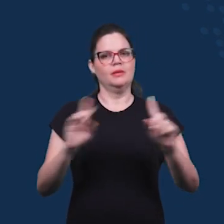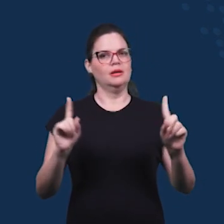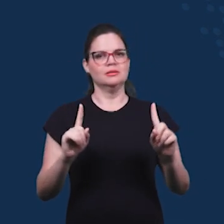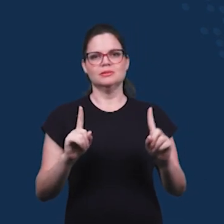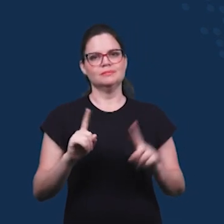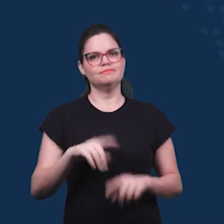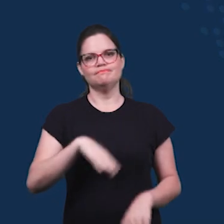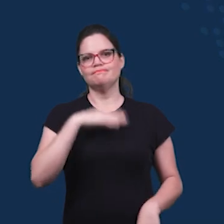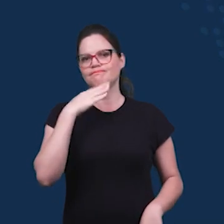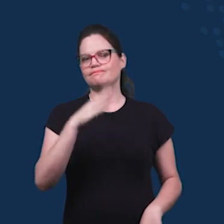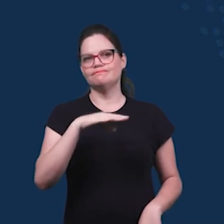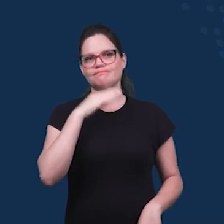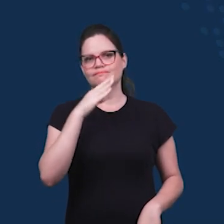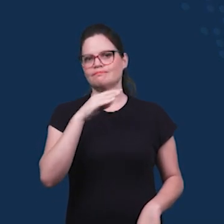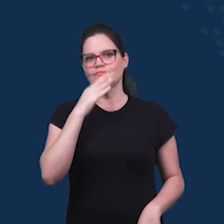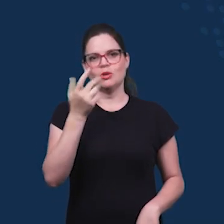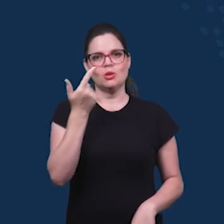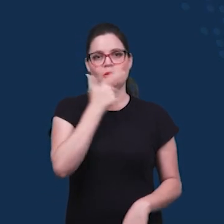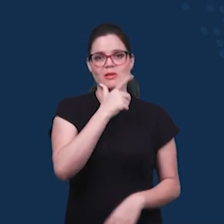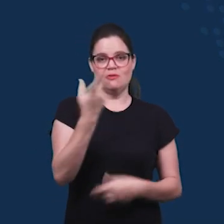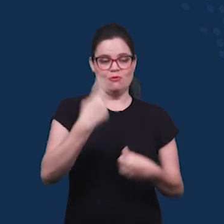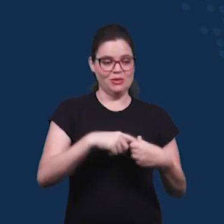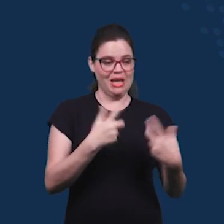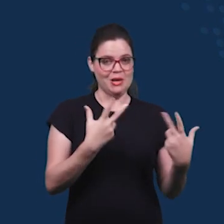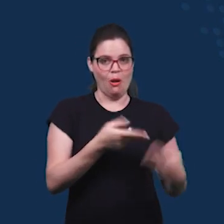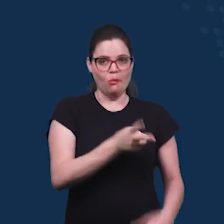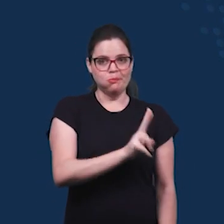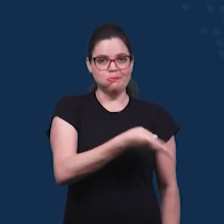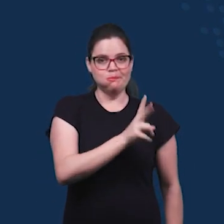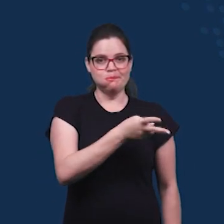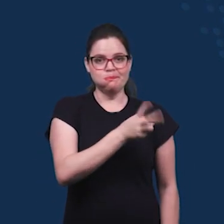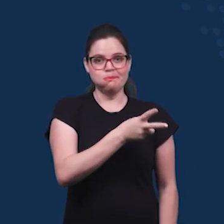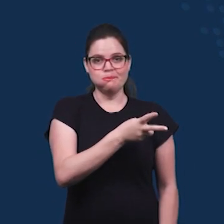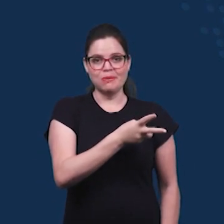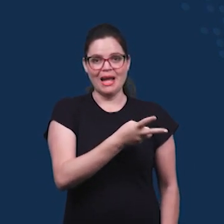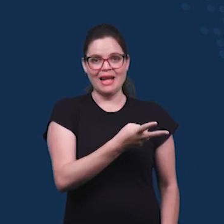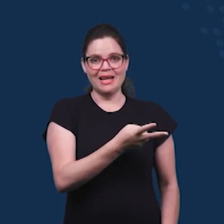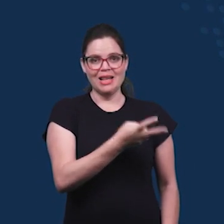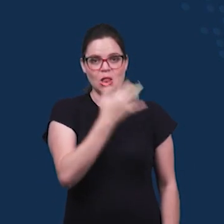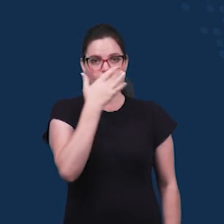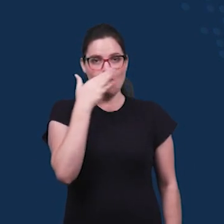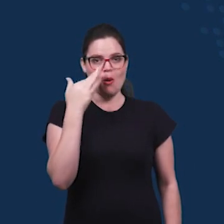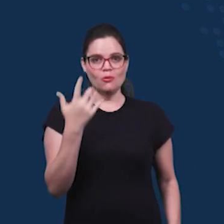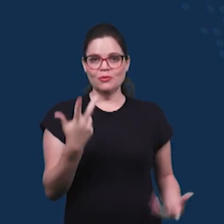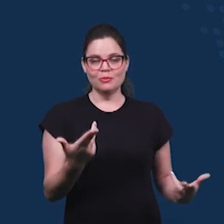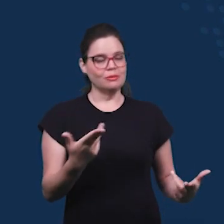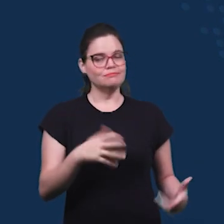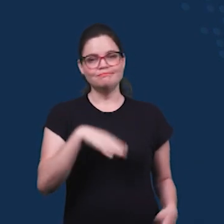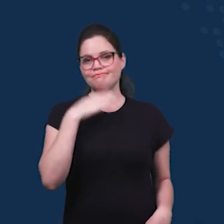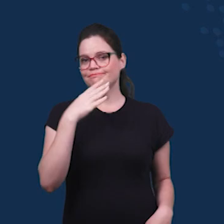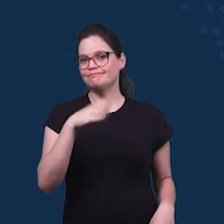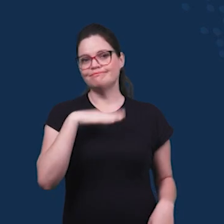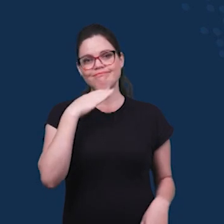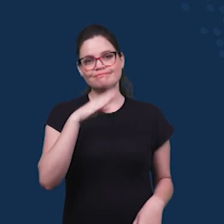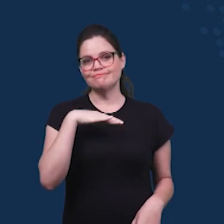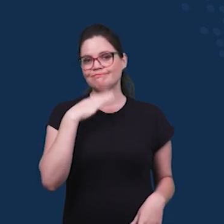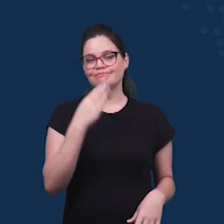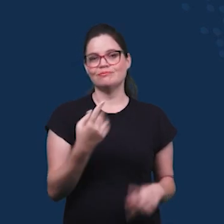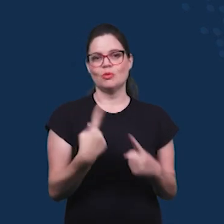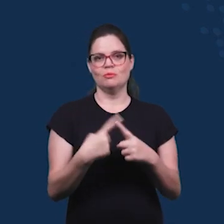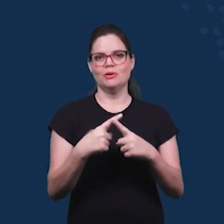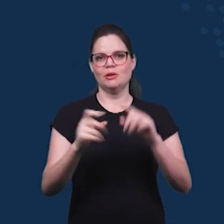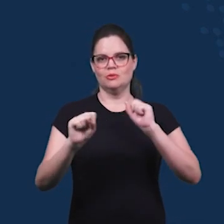o estado original, um meio impactado. E é justamente o que diz o Salmo, né? Depois de ocorrer um impacto, depois